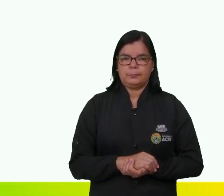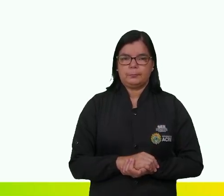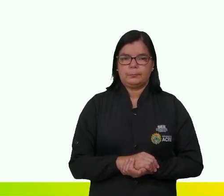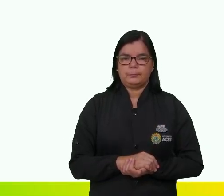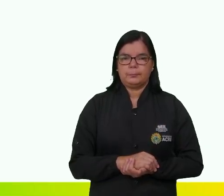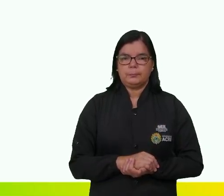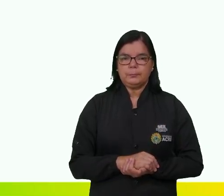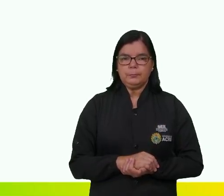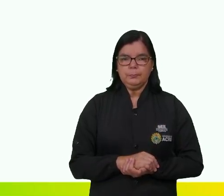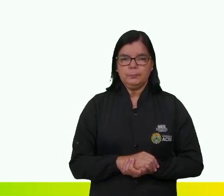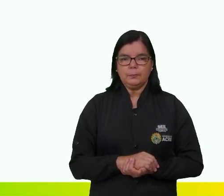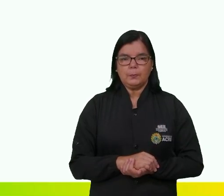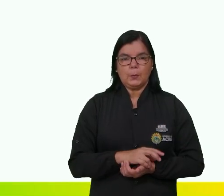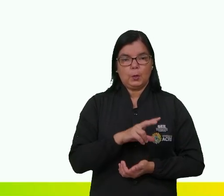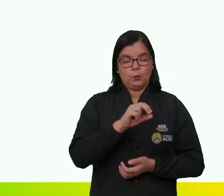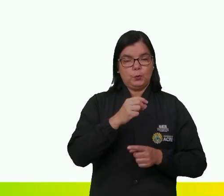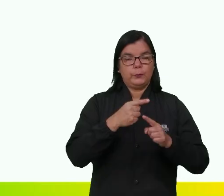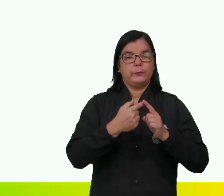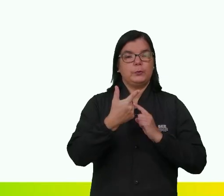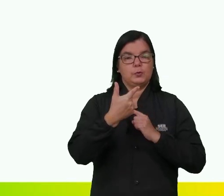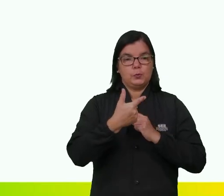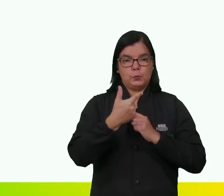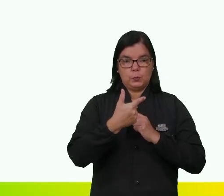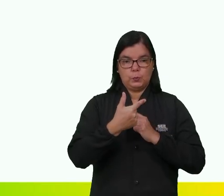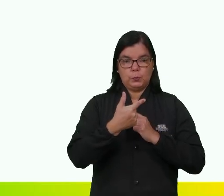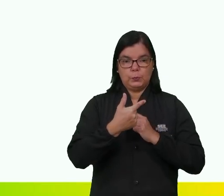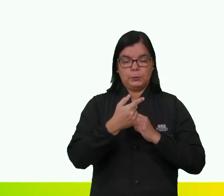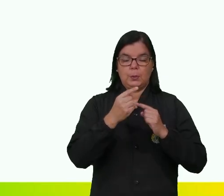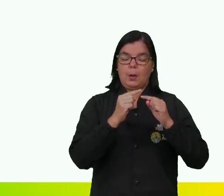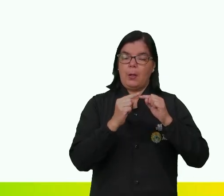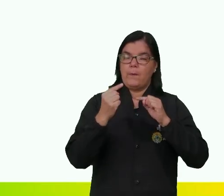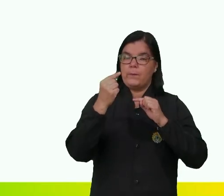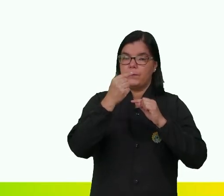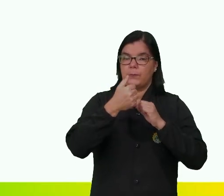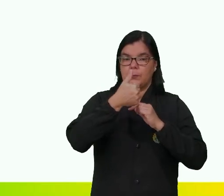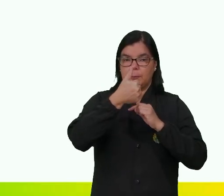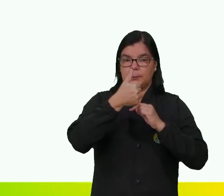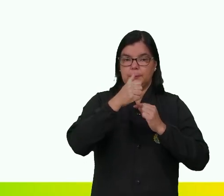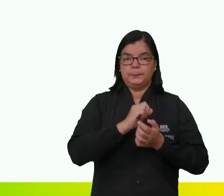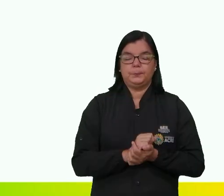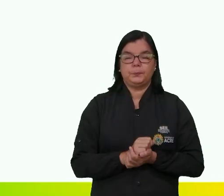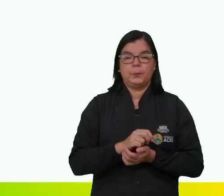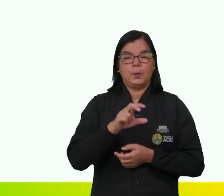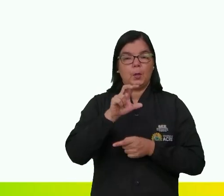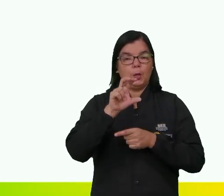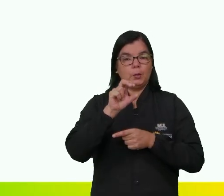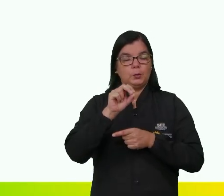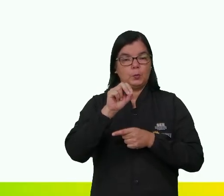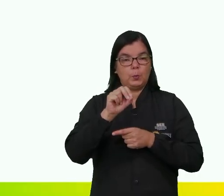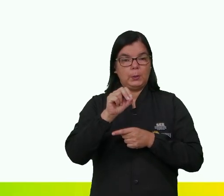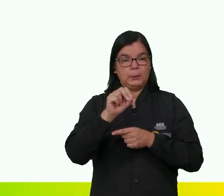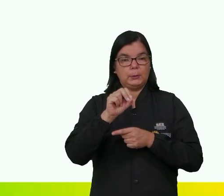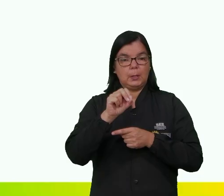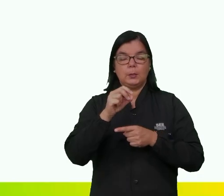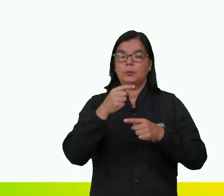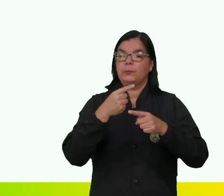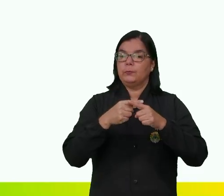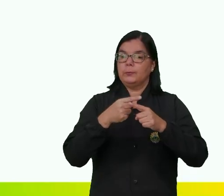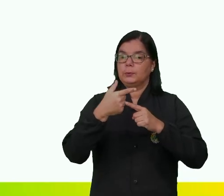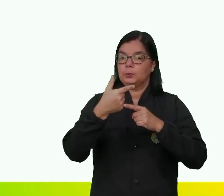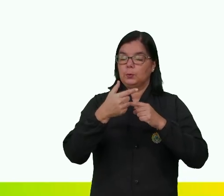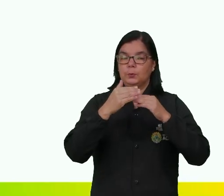isso aqui é igual a 50 vezes 2 elevado a 1, 50 vezes 2 elevado a 2, porque